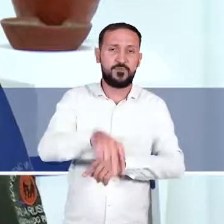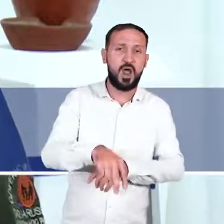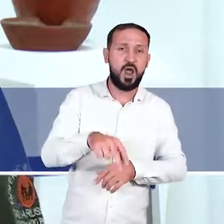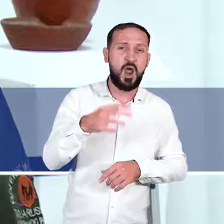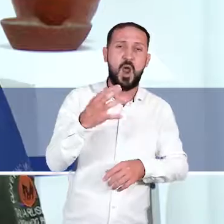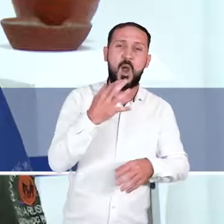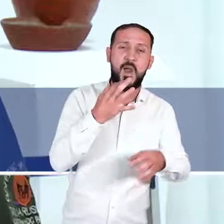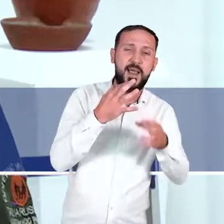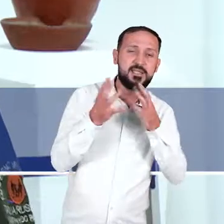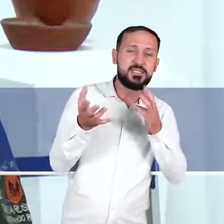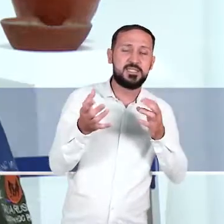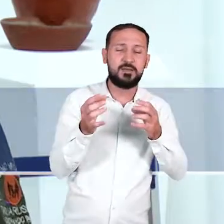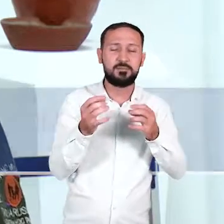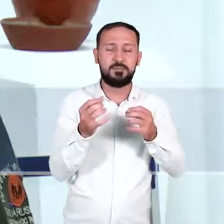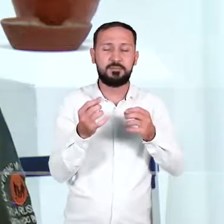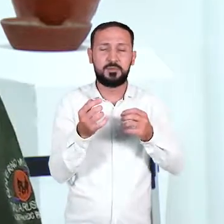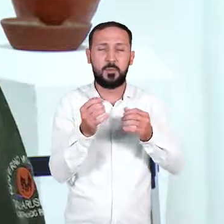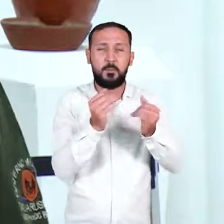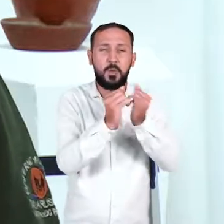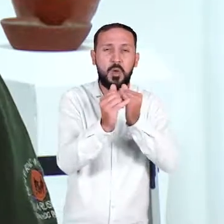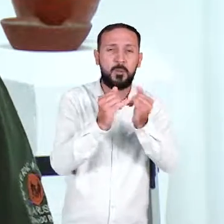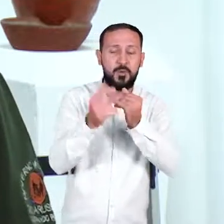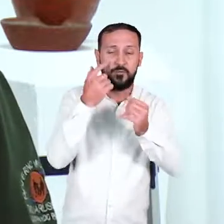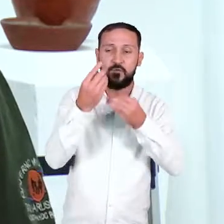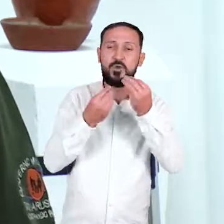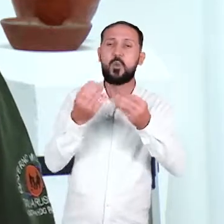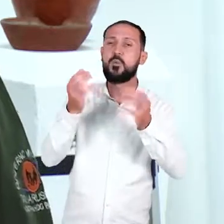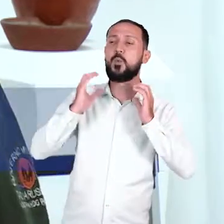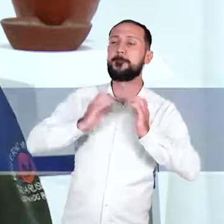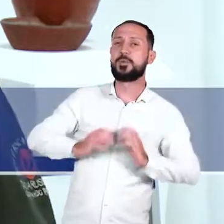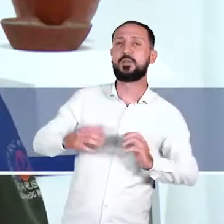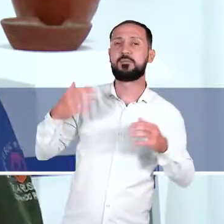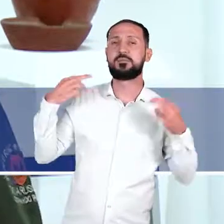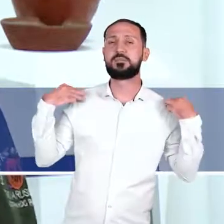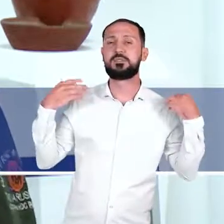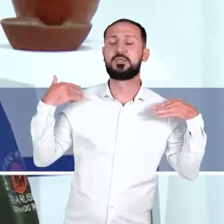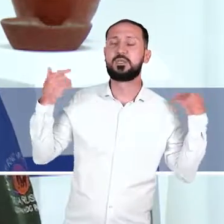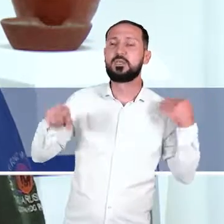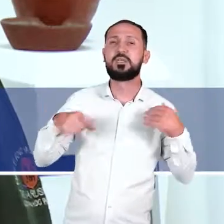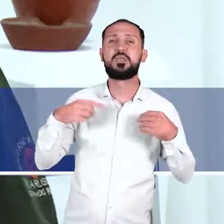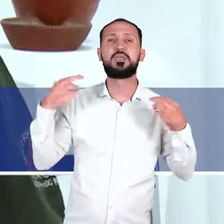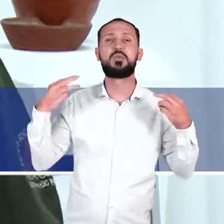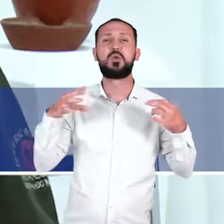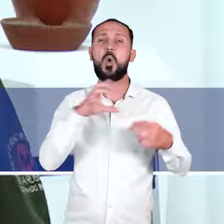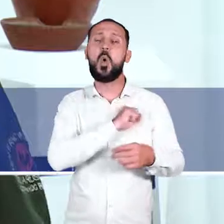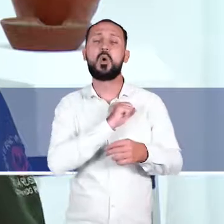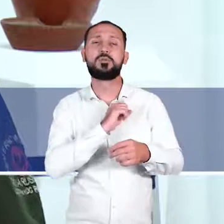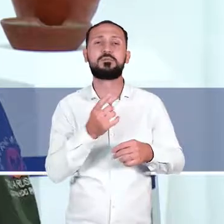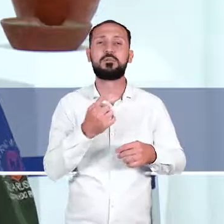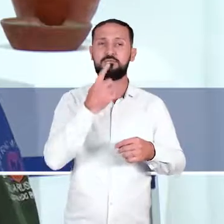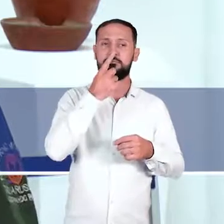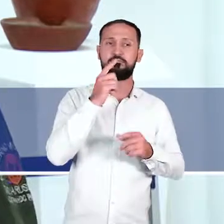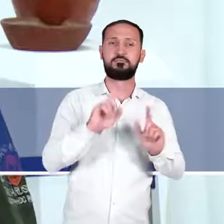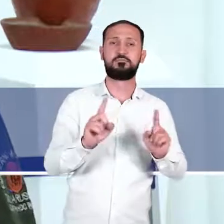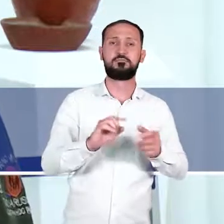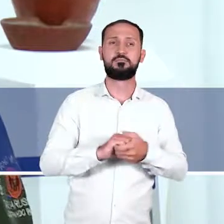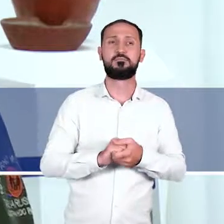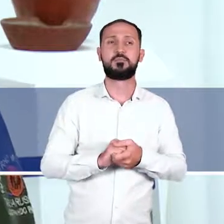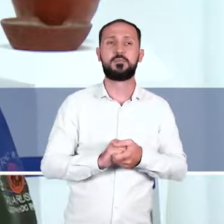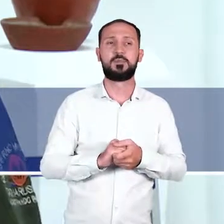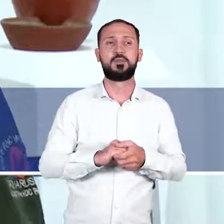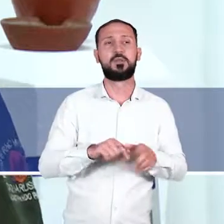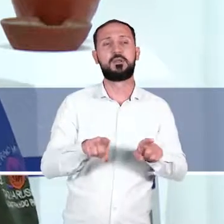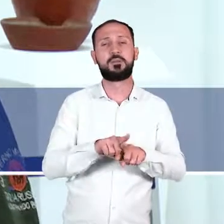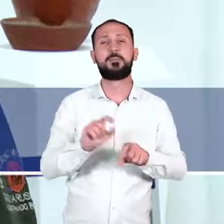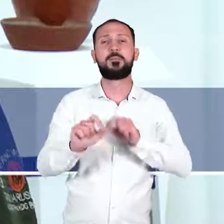possam conhecer aos poucos e a gente também possa ver o comportamento do turista, o que agrada o turista, o que não agrada o turista também, para a gente ter essa